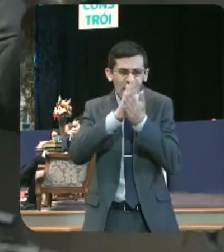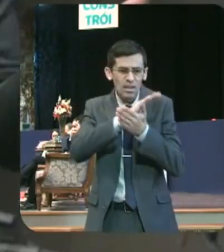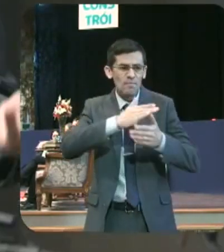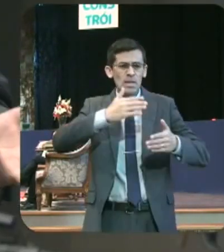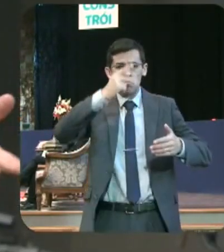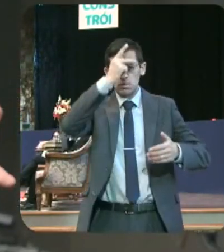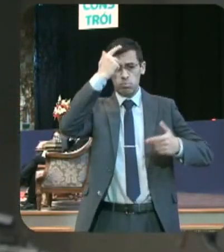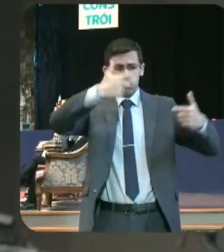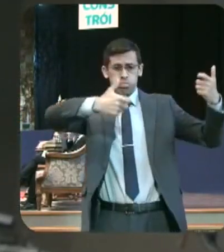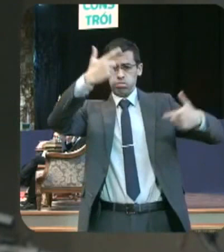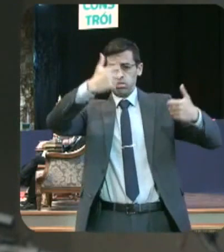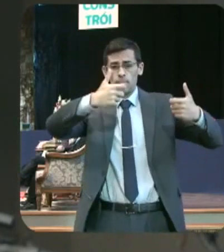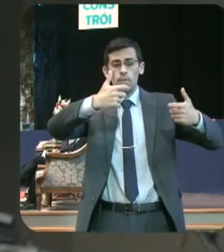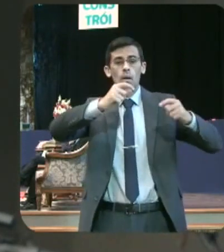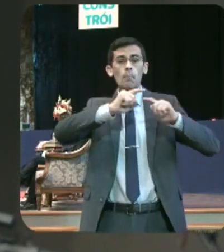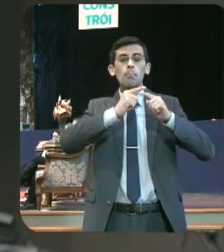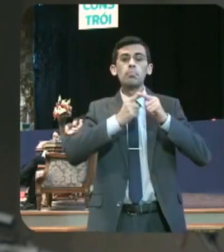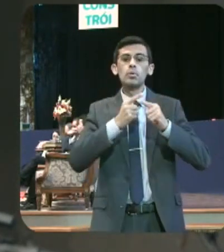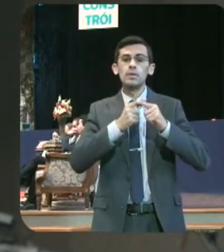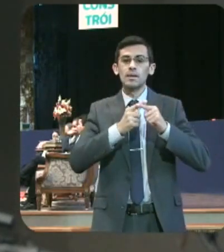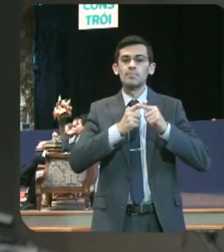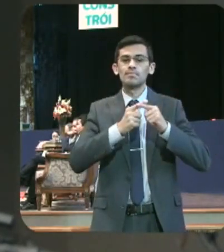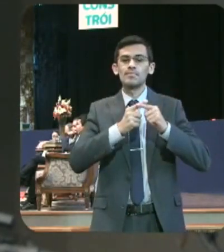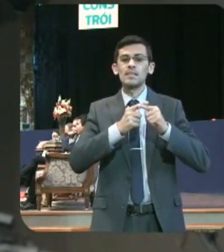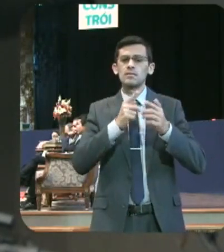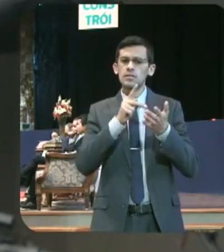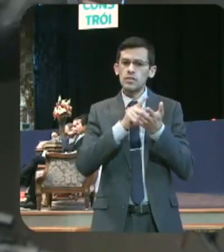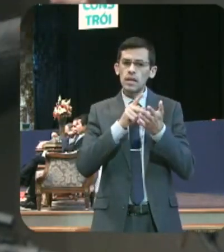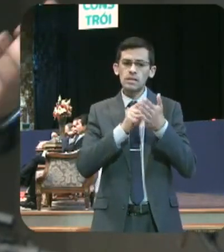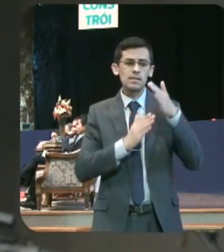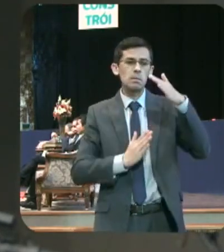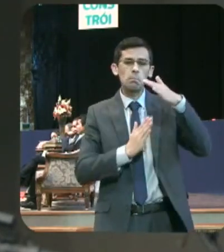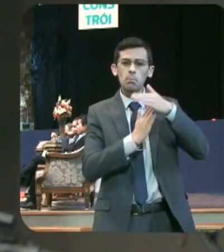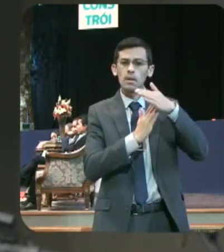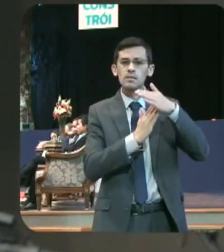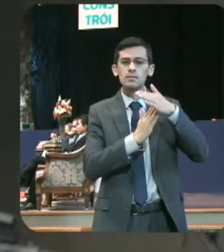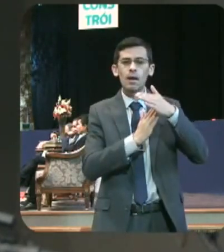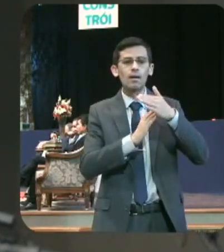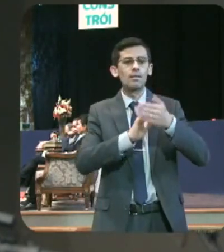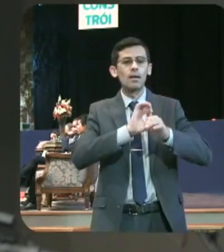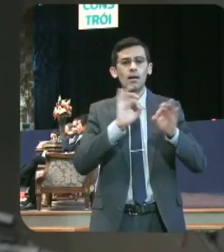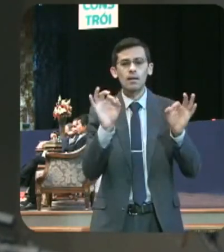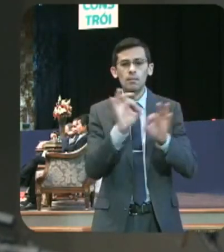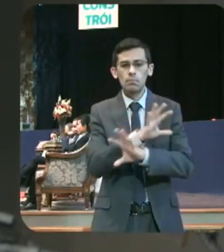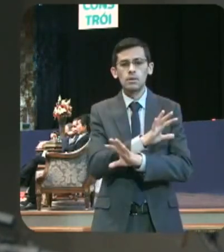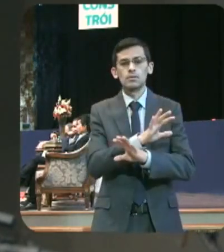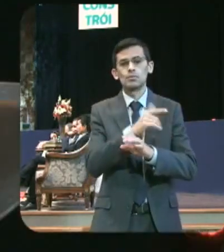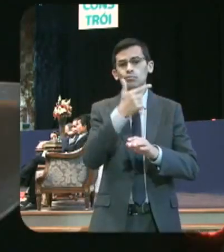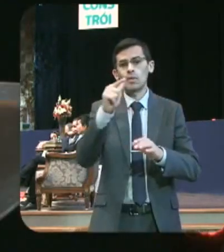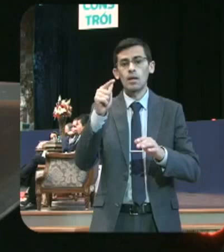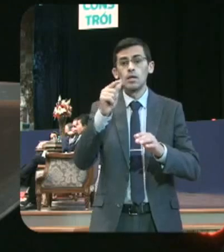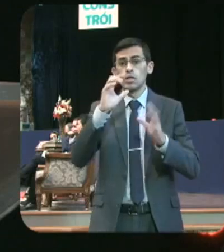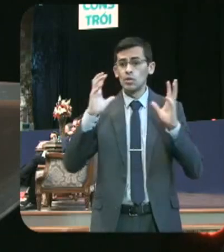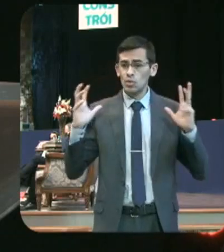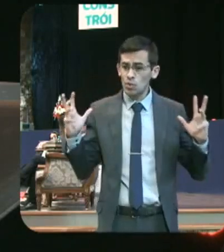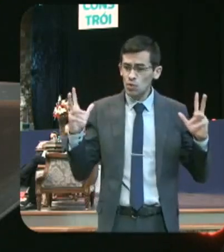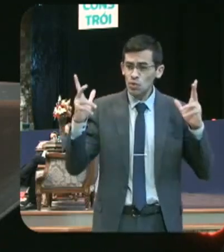perdida, isso, aquilo, aquilo outro, é porque esses limites estão sendo transgredidos, e